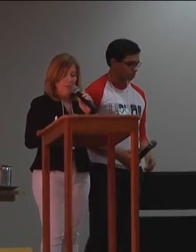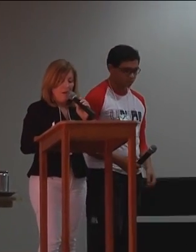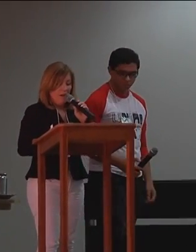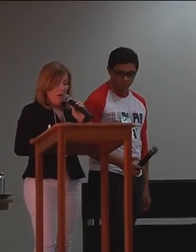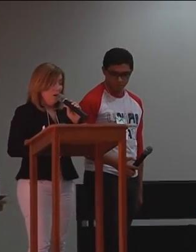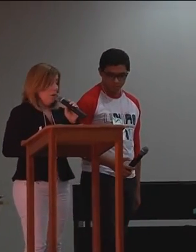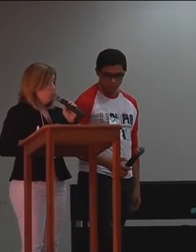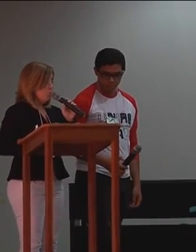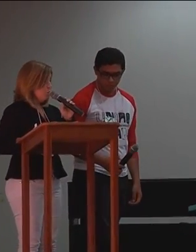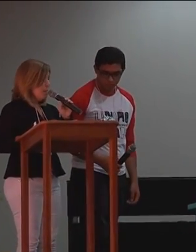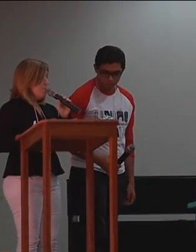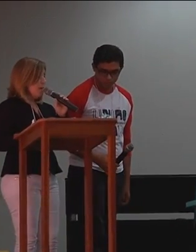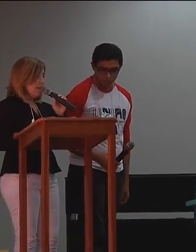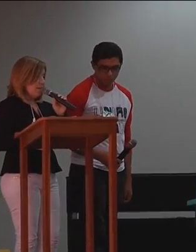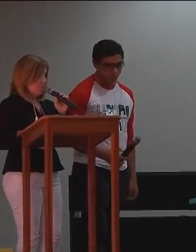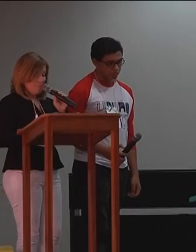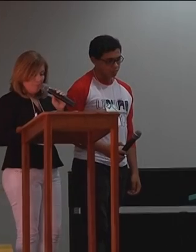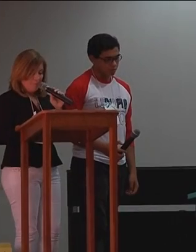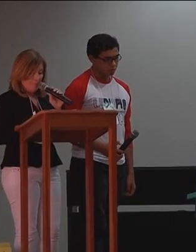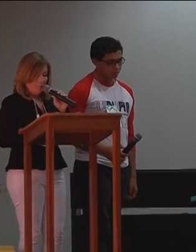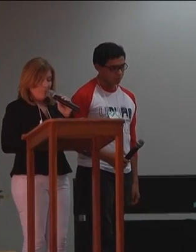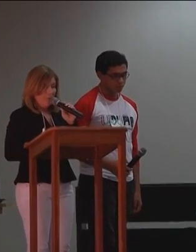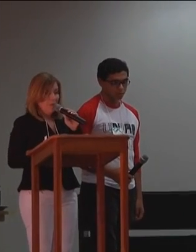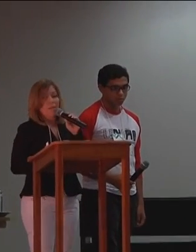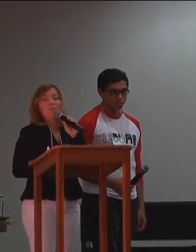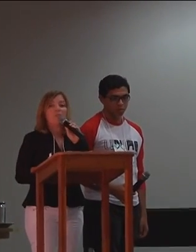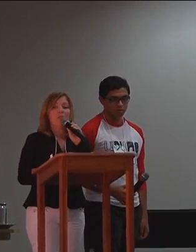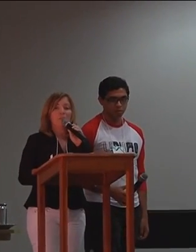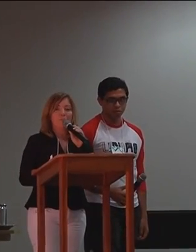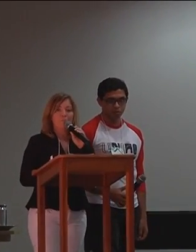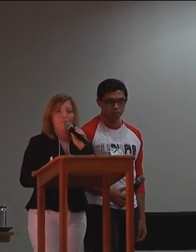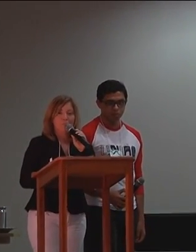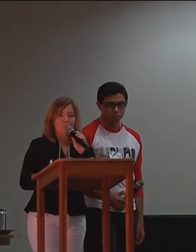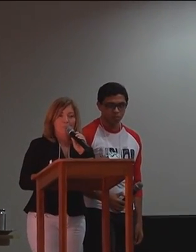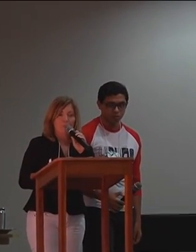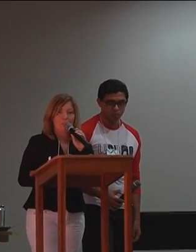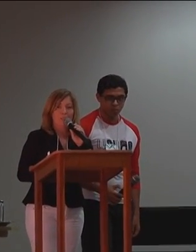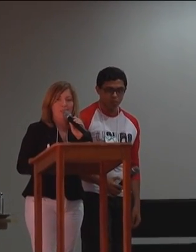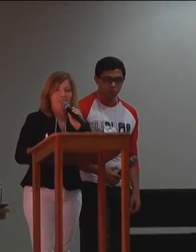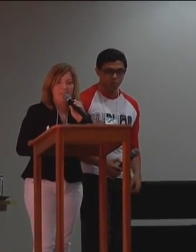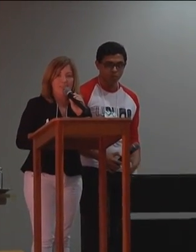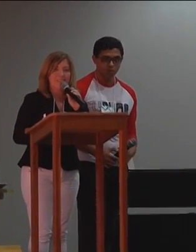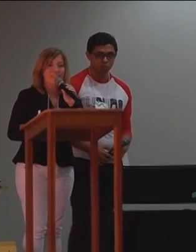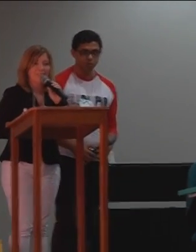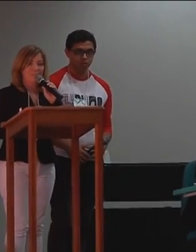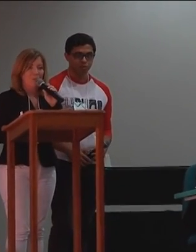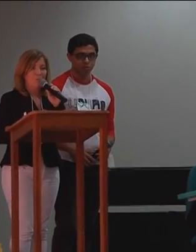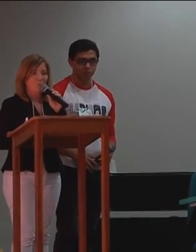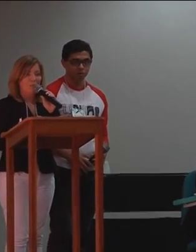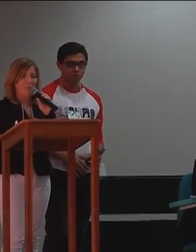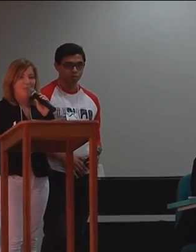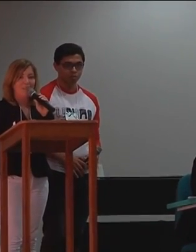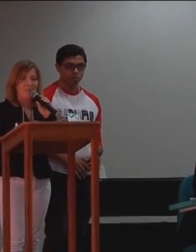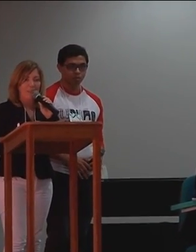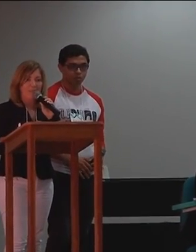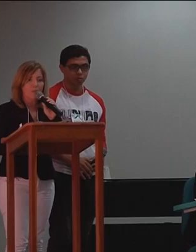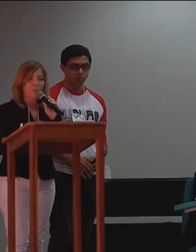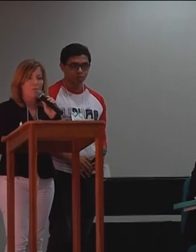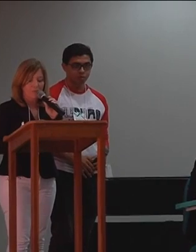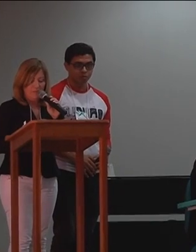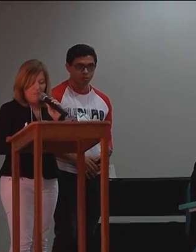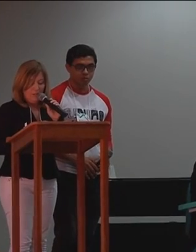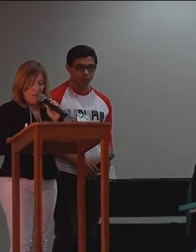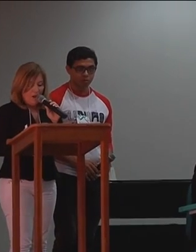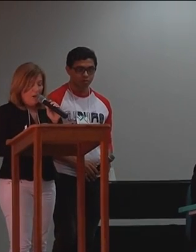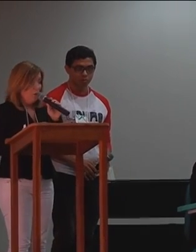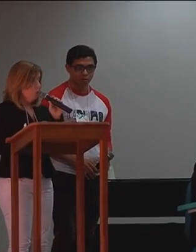Geraldo. O tema é... Gente, por gentileza, vamos manter